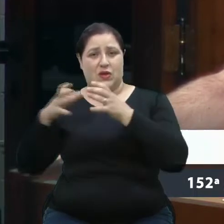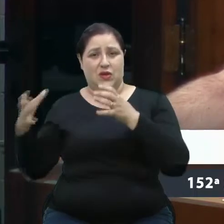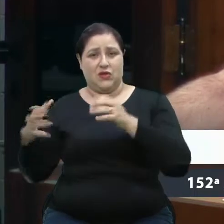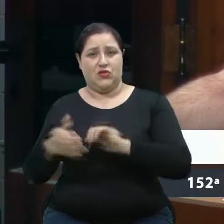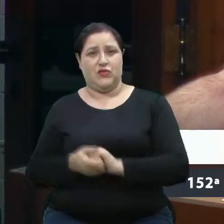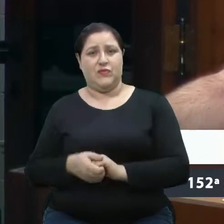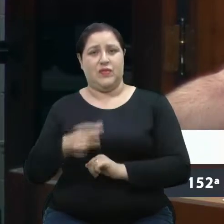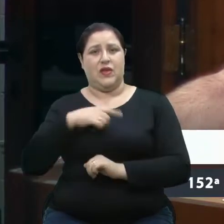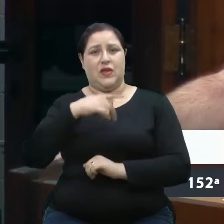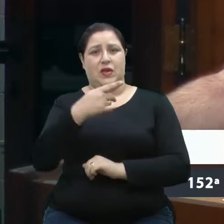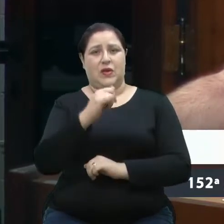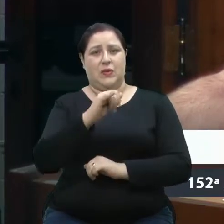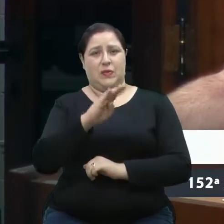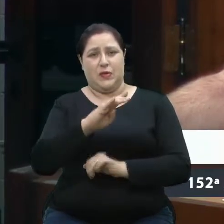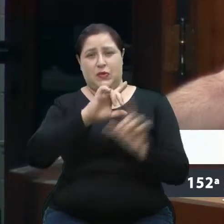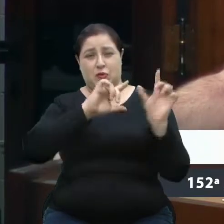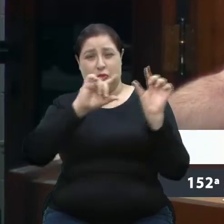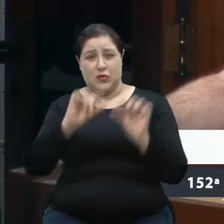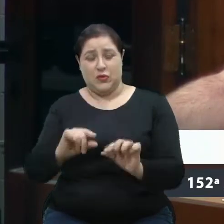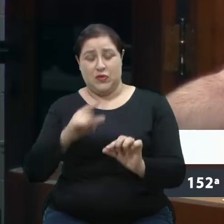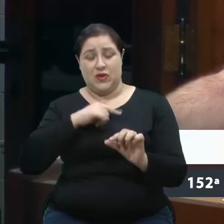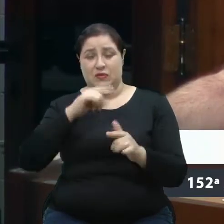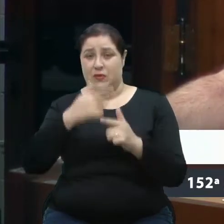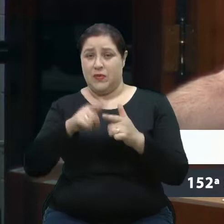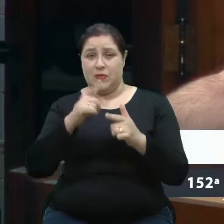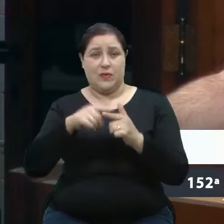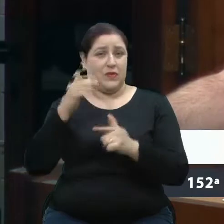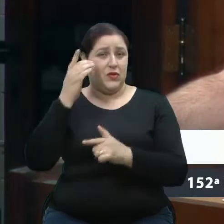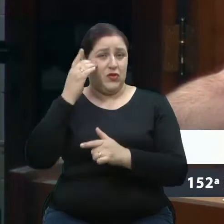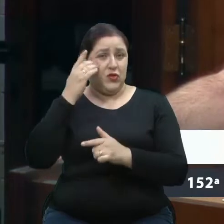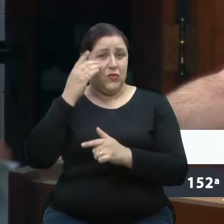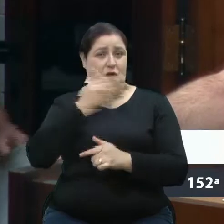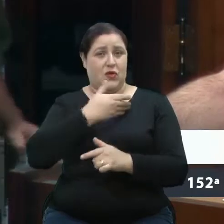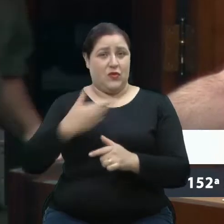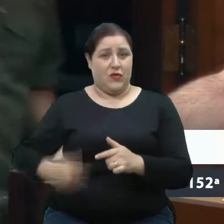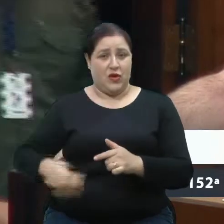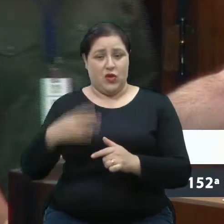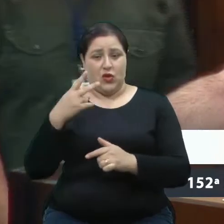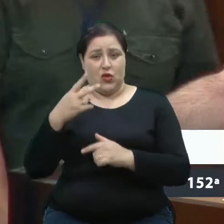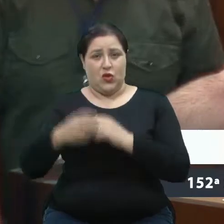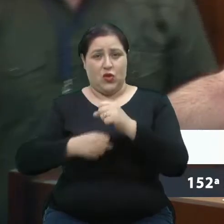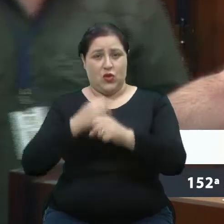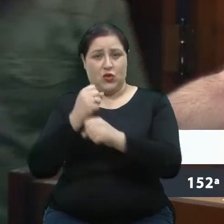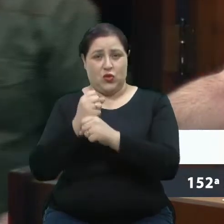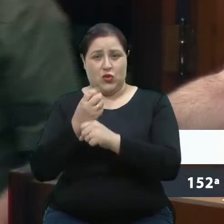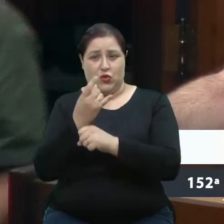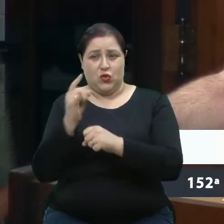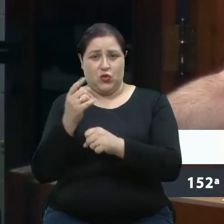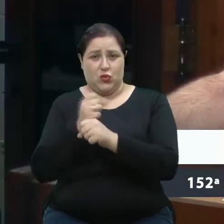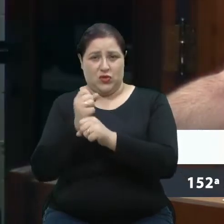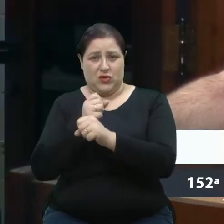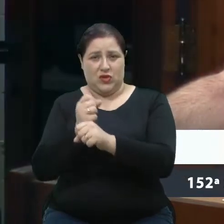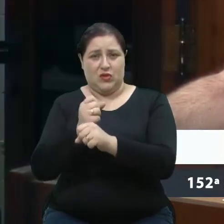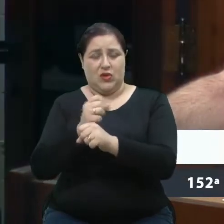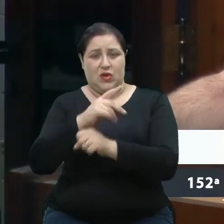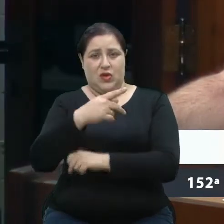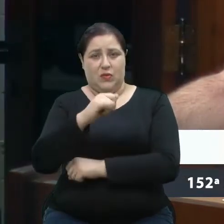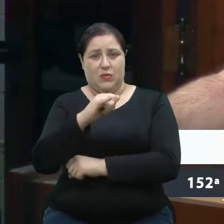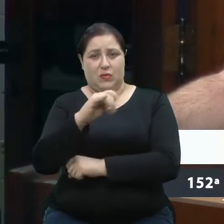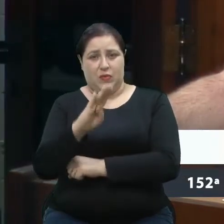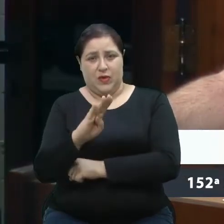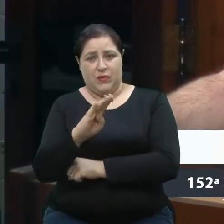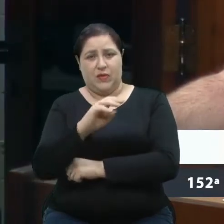respectivamente. Enquanto o desastre do governo Dilma, seus 2 últimos anos, o PIB do Brasil encolheu 3,5%